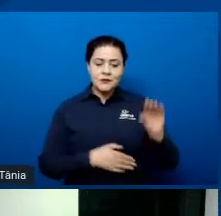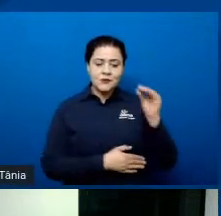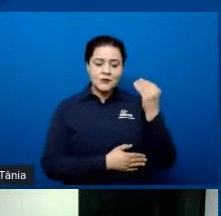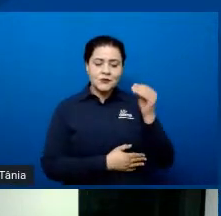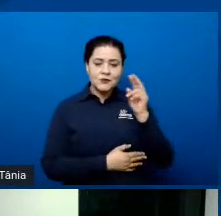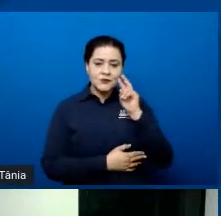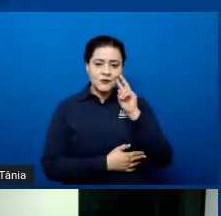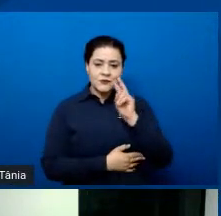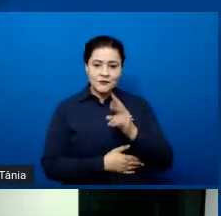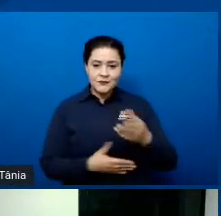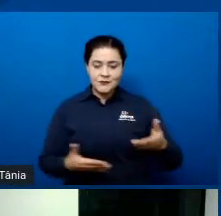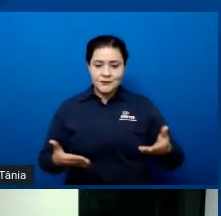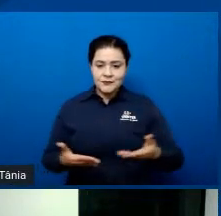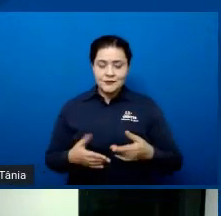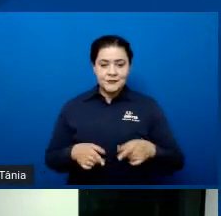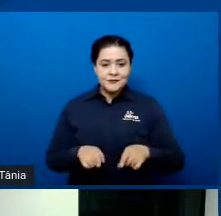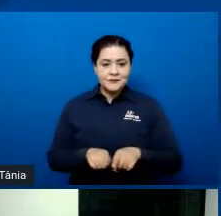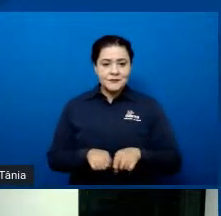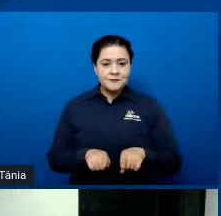Né? E